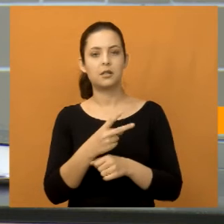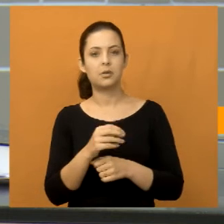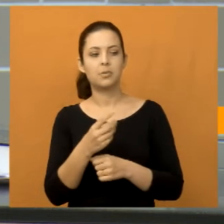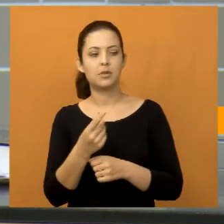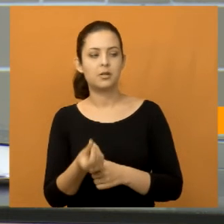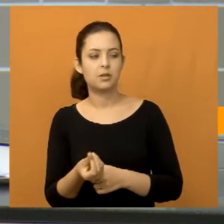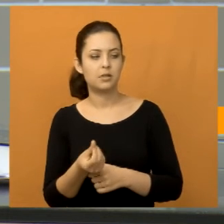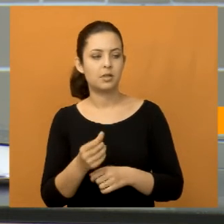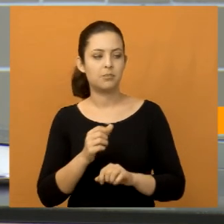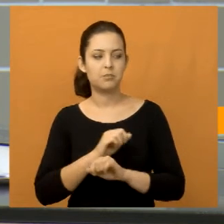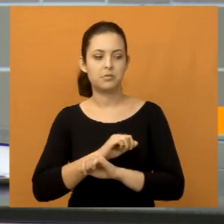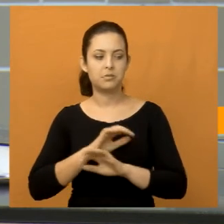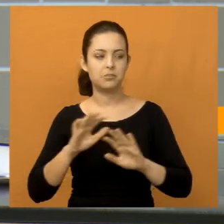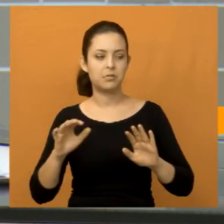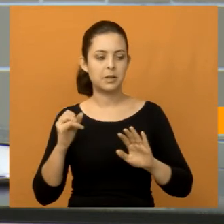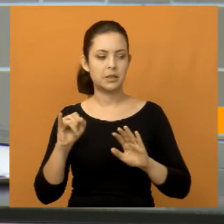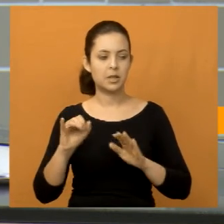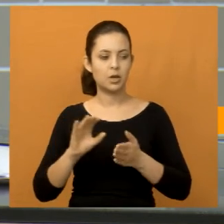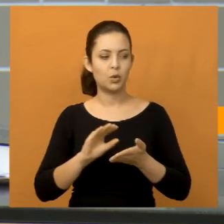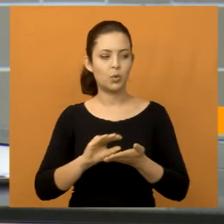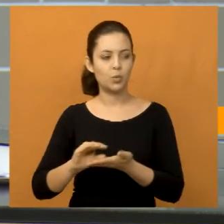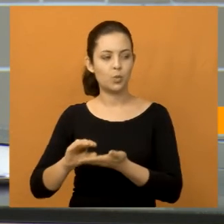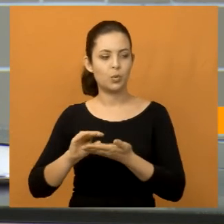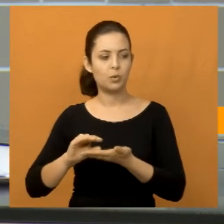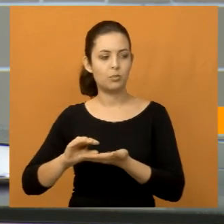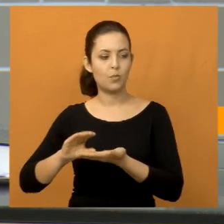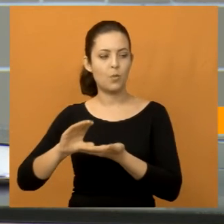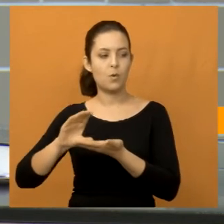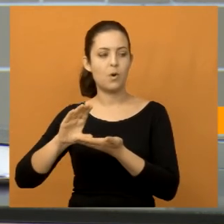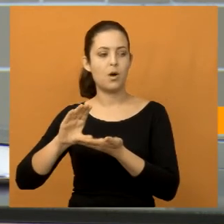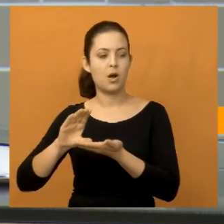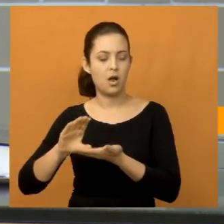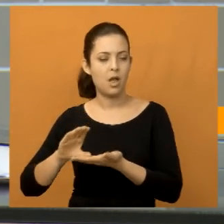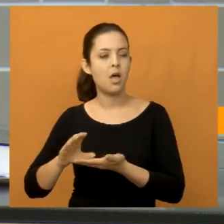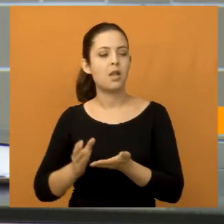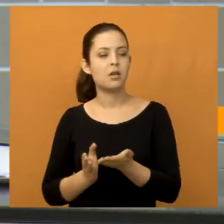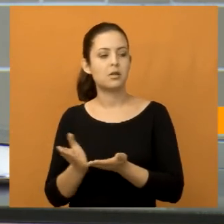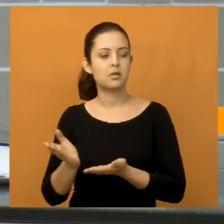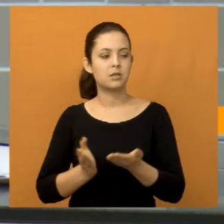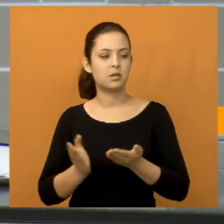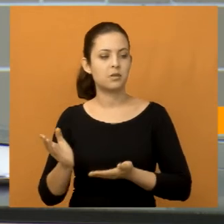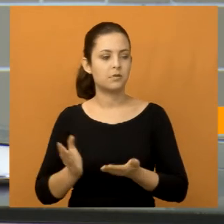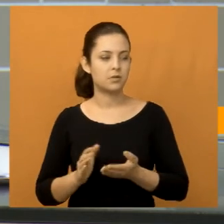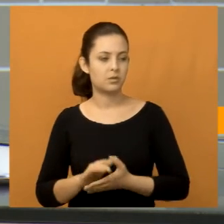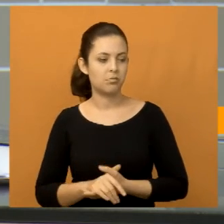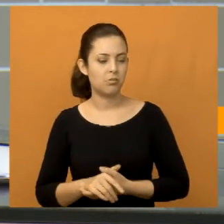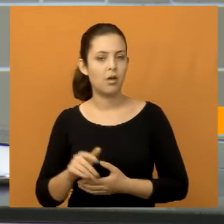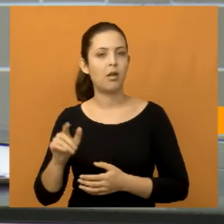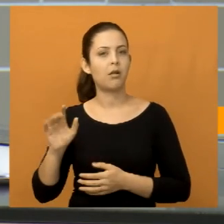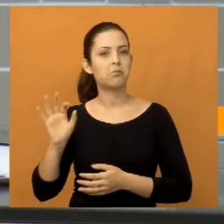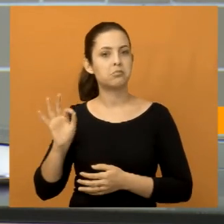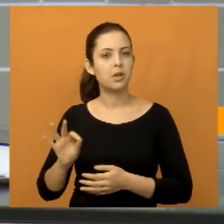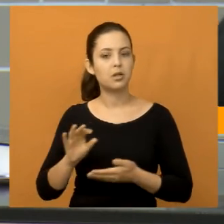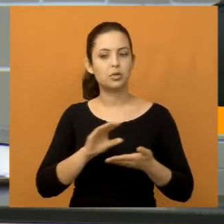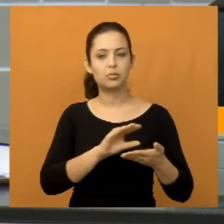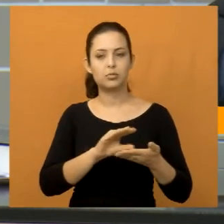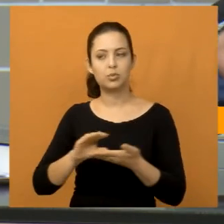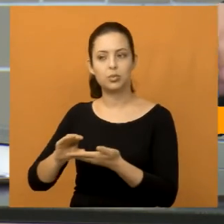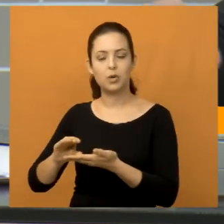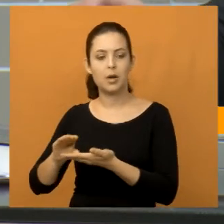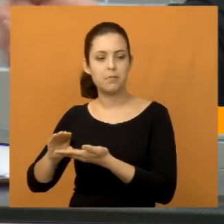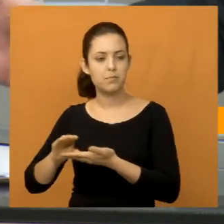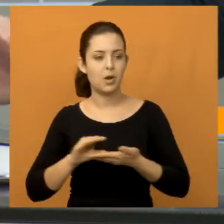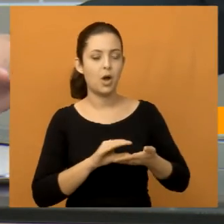mas não deixou claro se os recursos acumulados pela suposta prestação de serviços foram direcionados